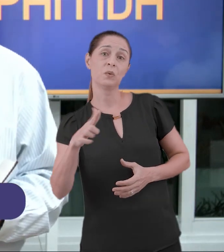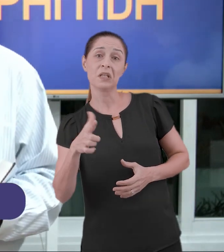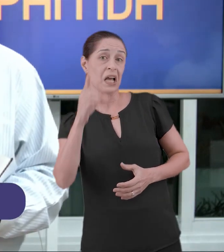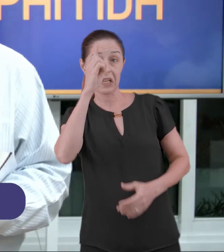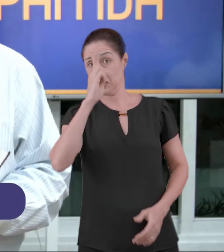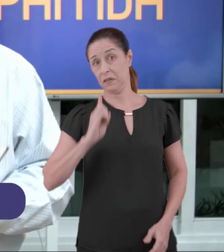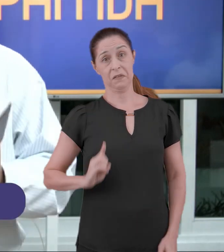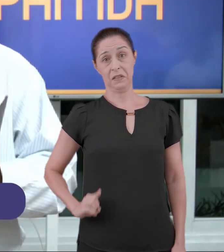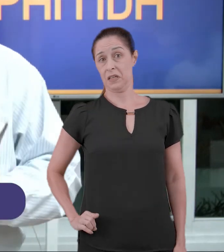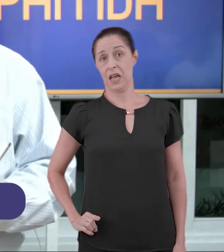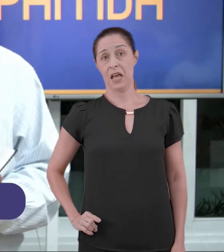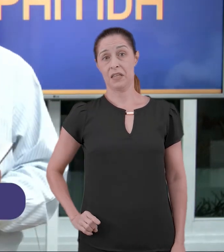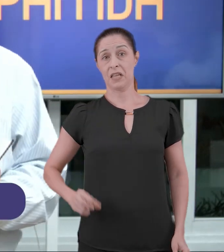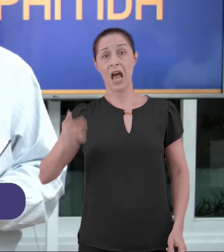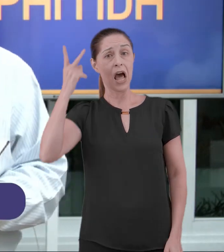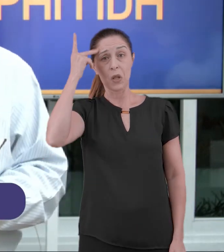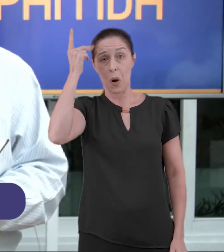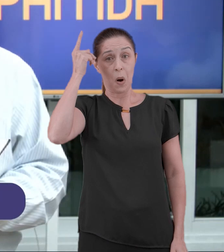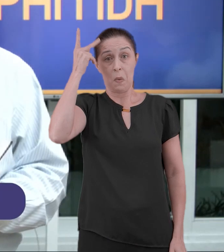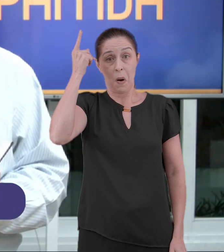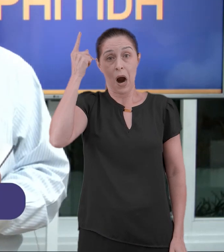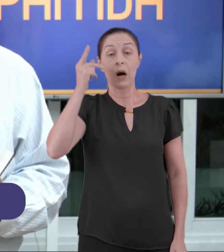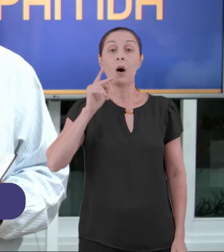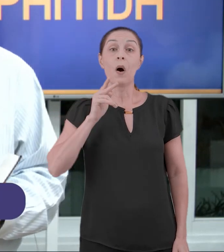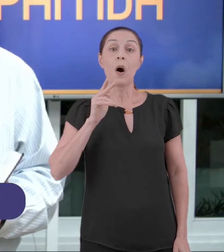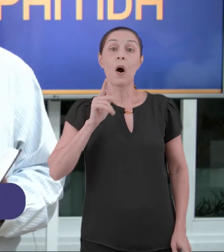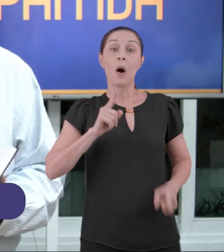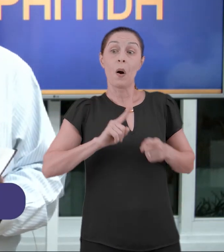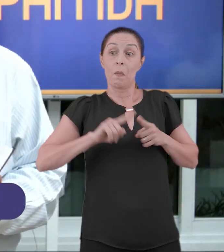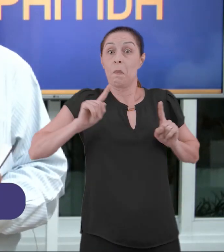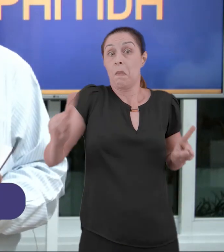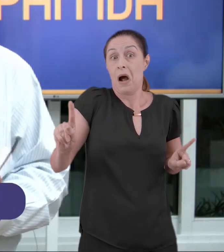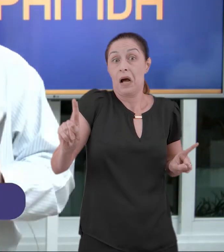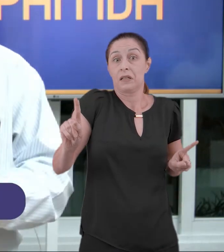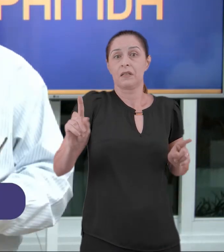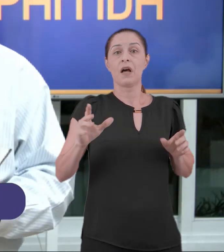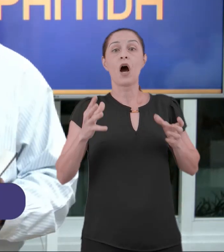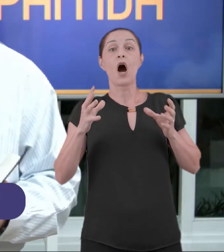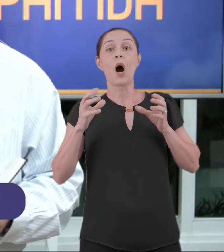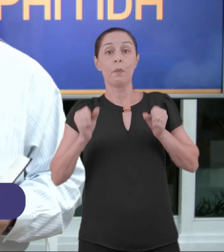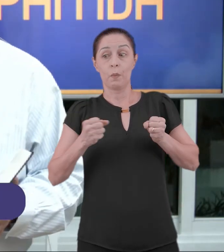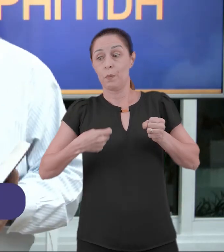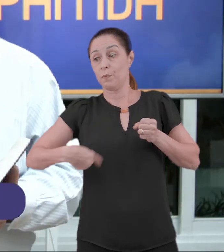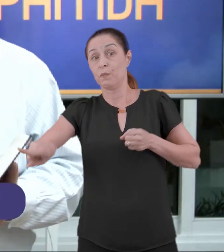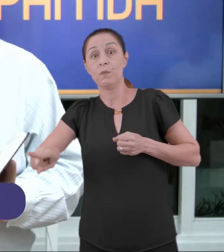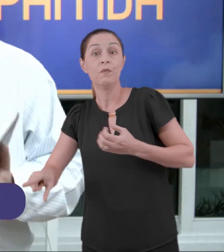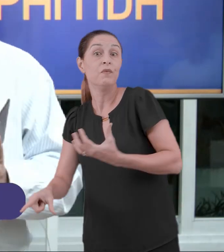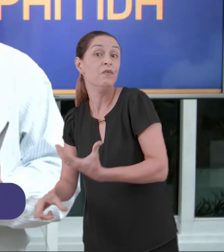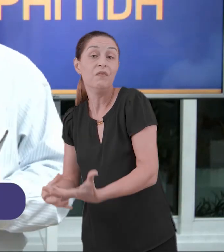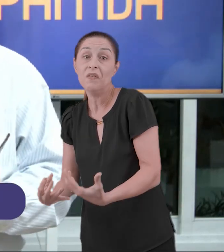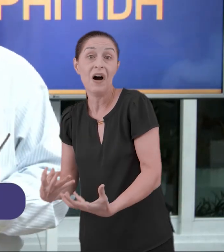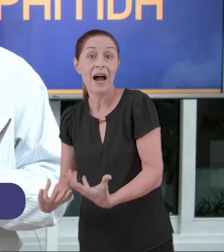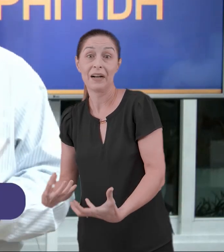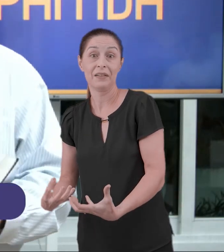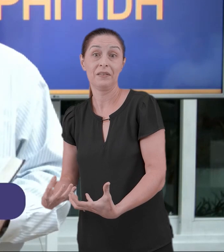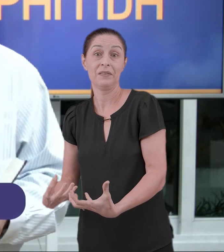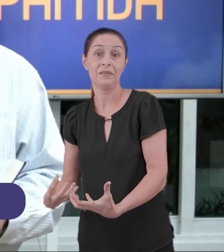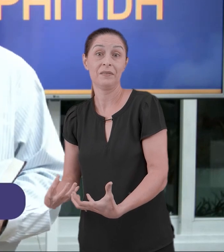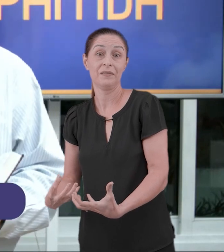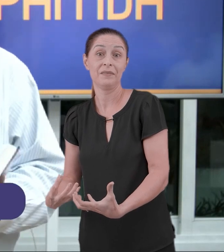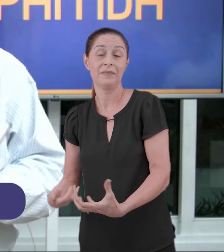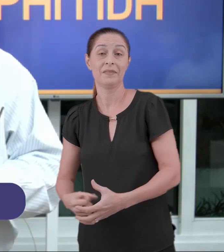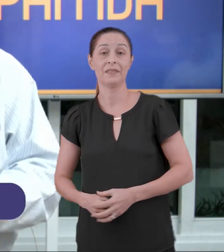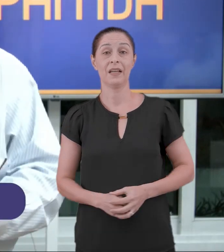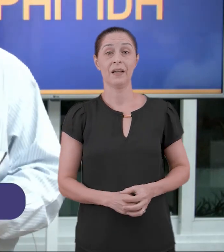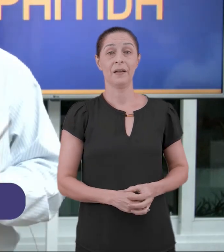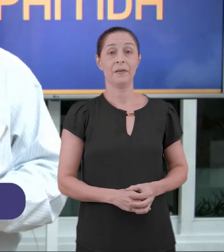autista, e pode passar a eternidade toda longe de Deus. E às vezes, uma criança passa por essa